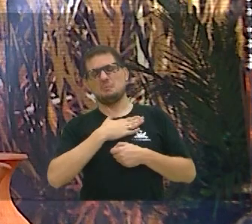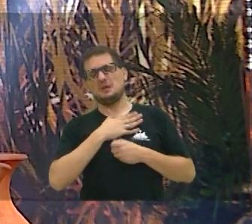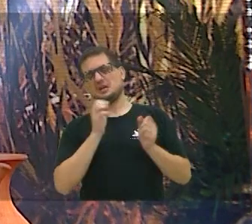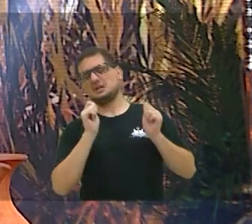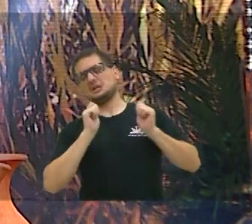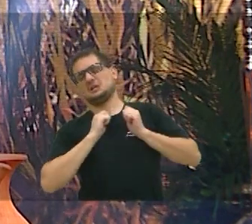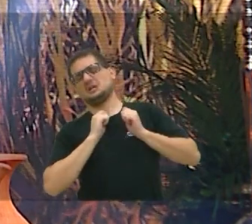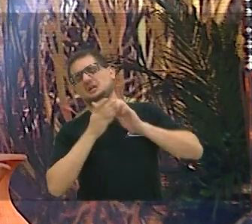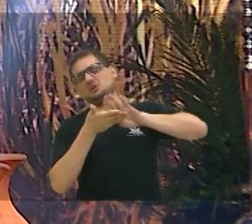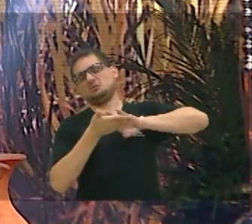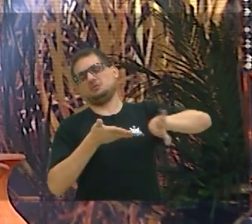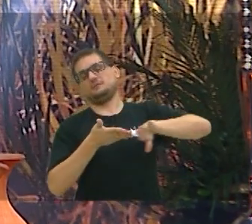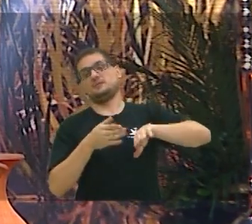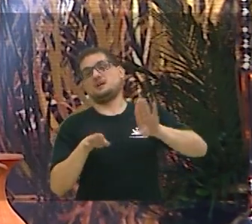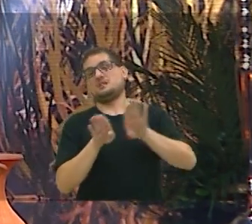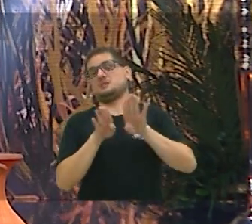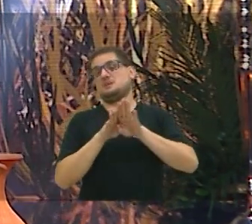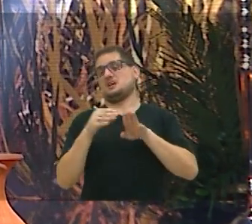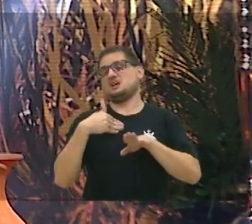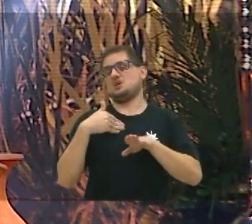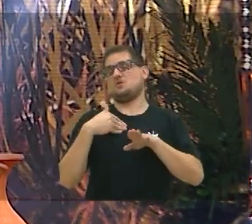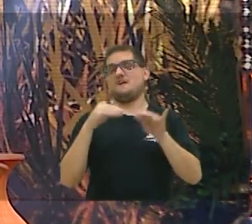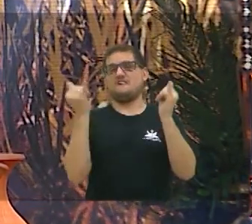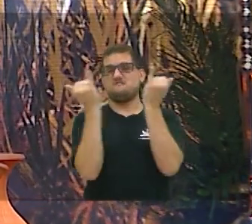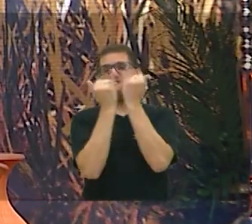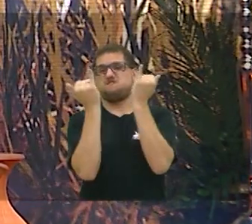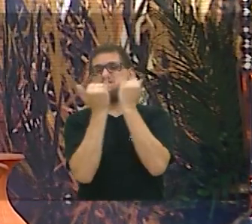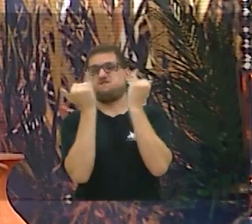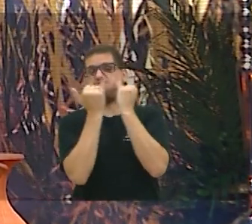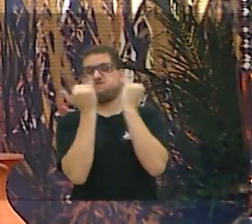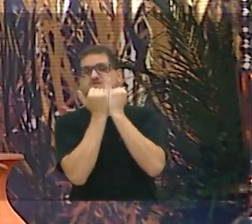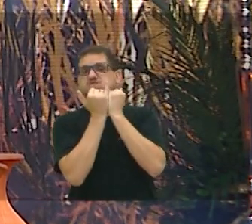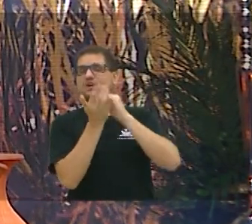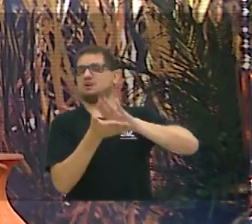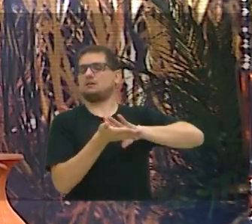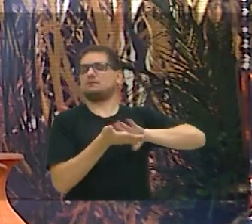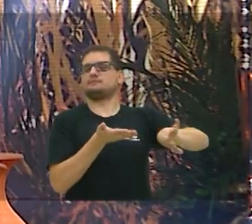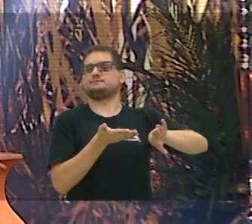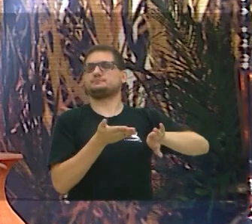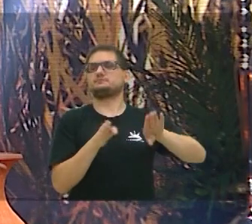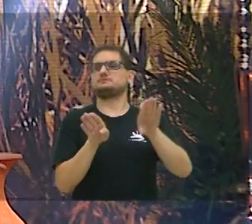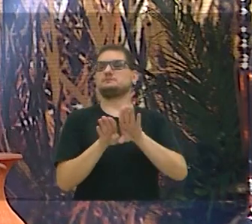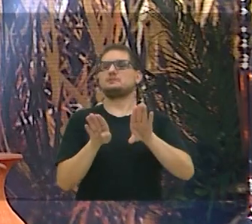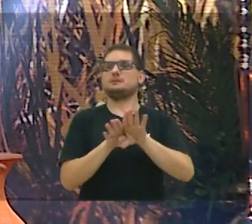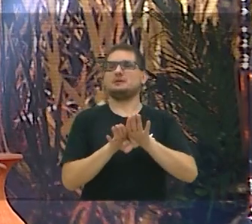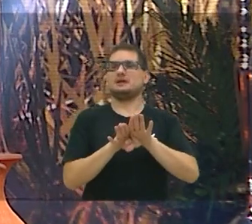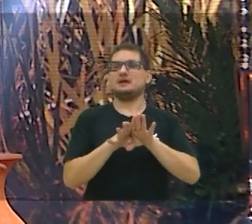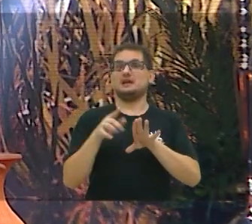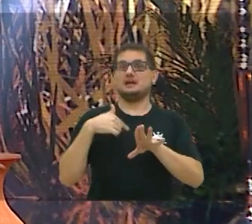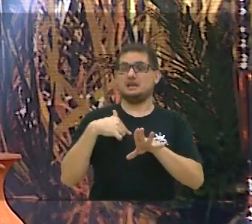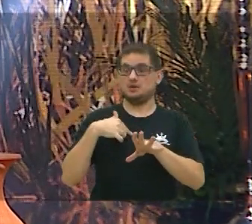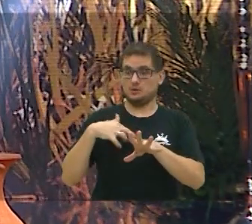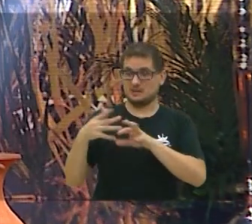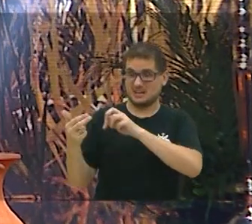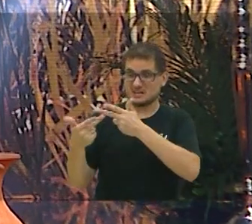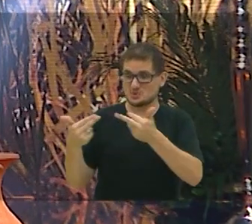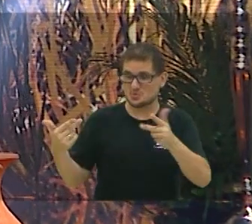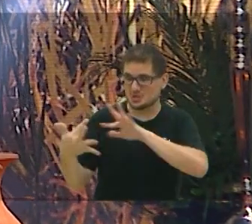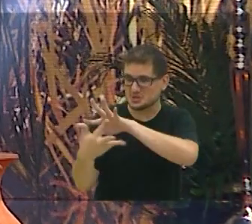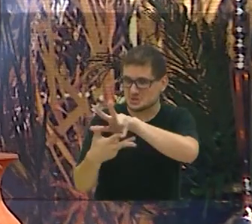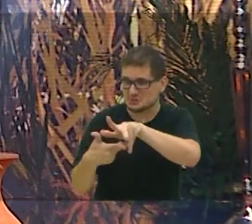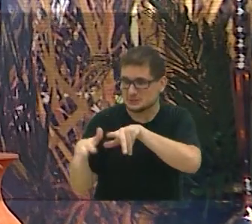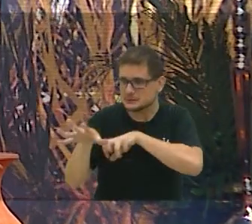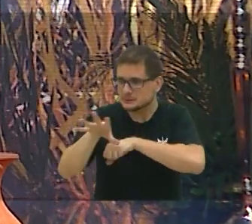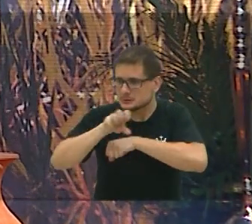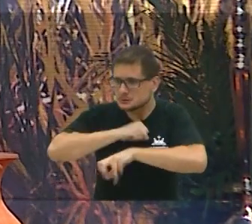língua fuxiqueira, eu renuncio o meu apego às coisas materiais,